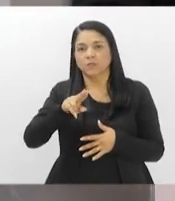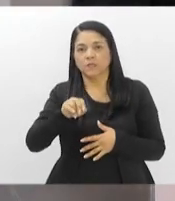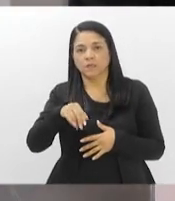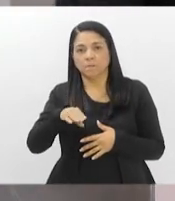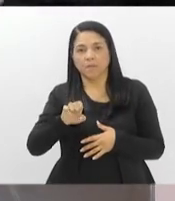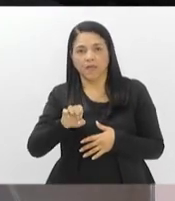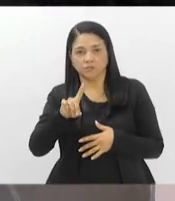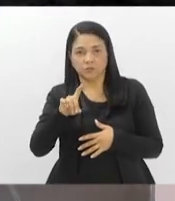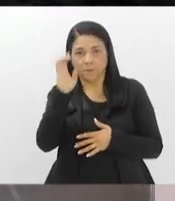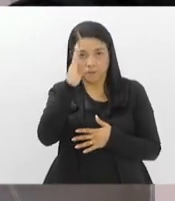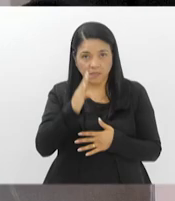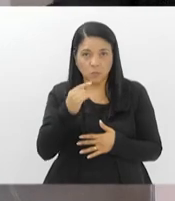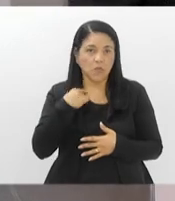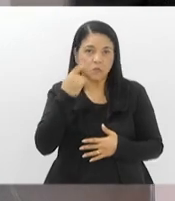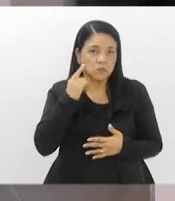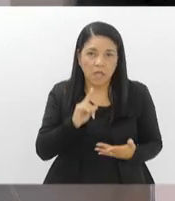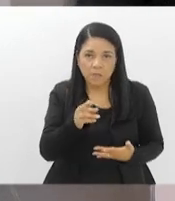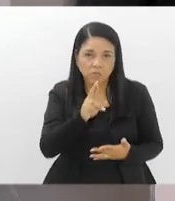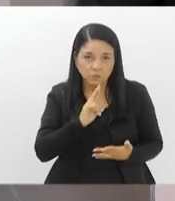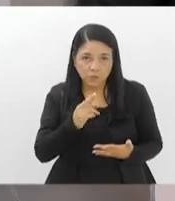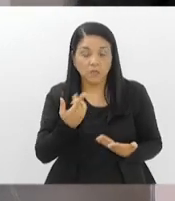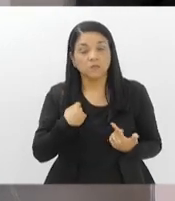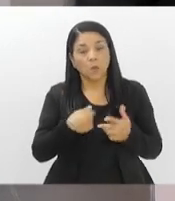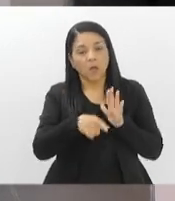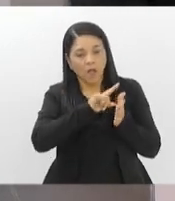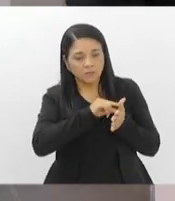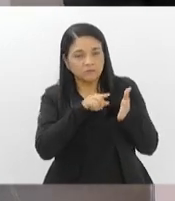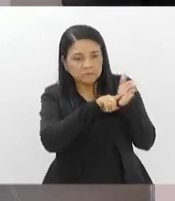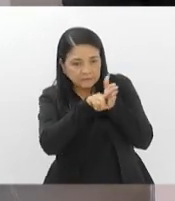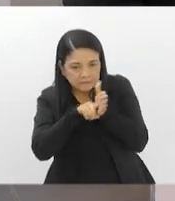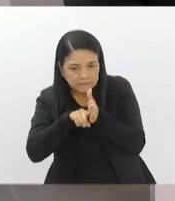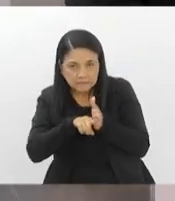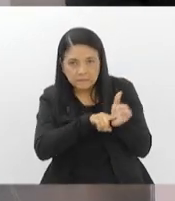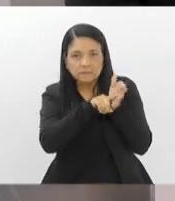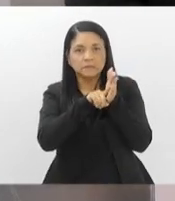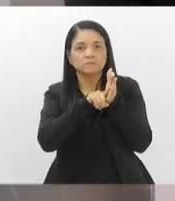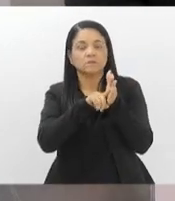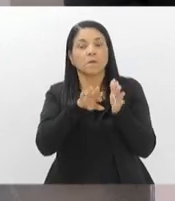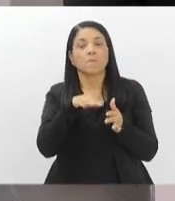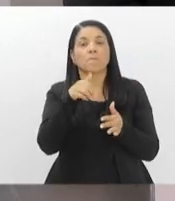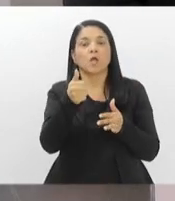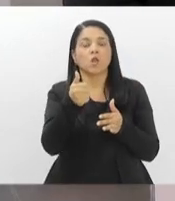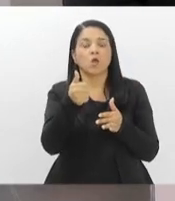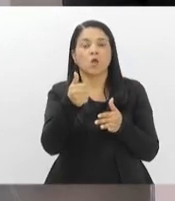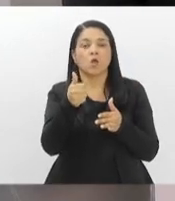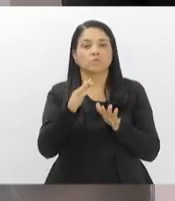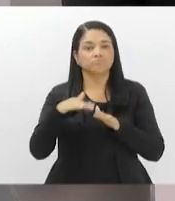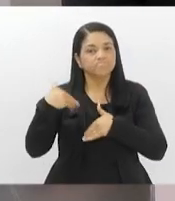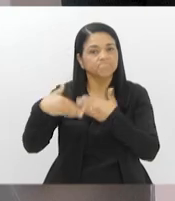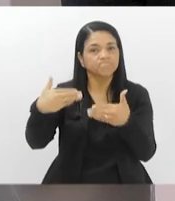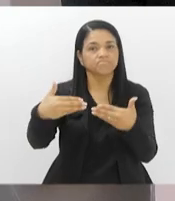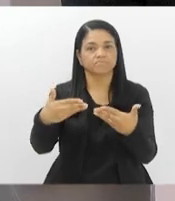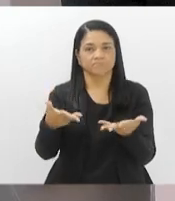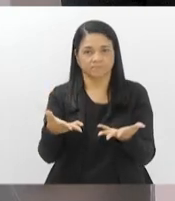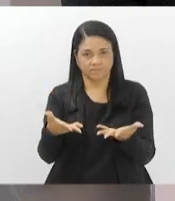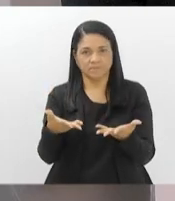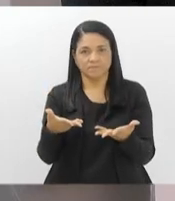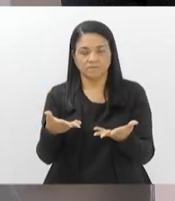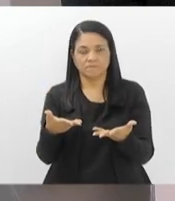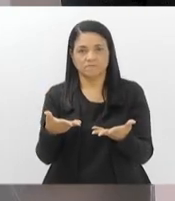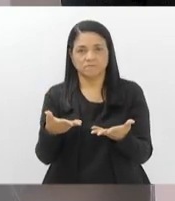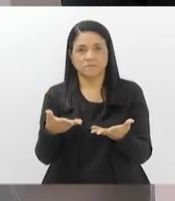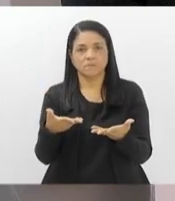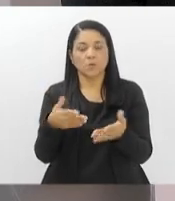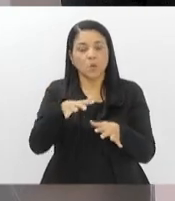eles não sabem então é melhor a gente investigar efetivamente Qual o melhor processo se é eh pro